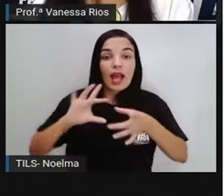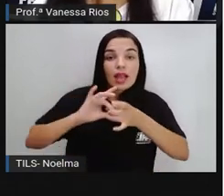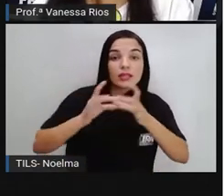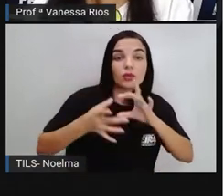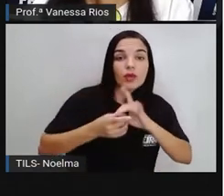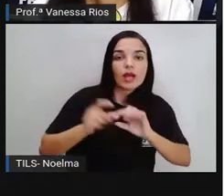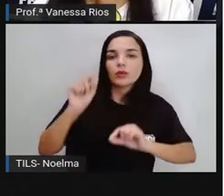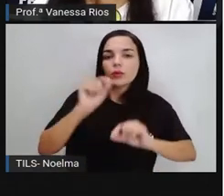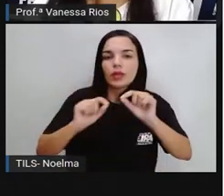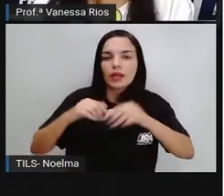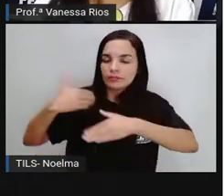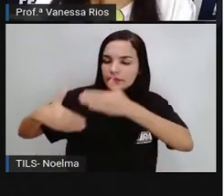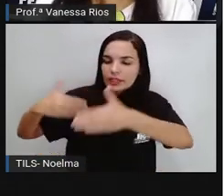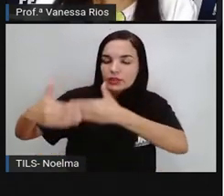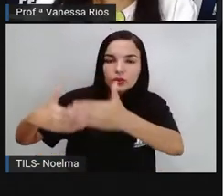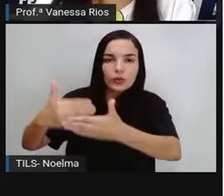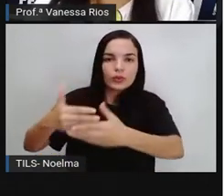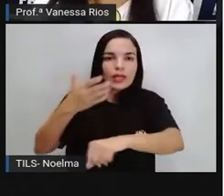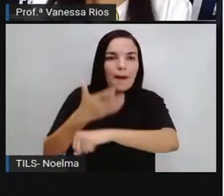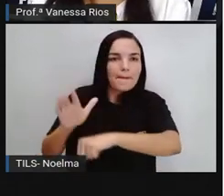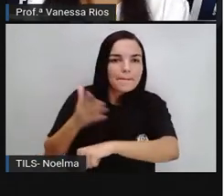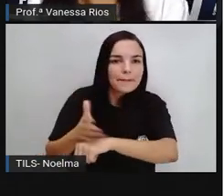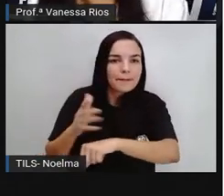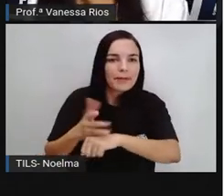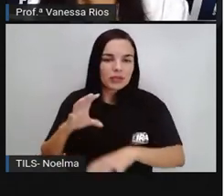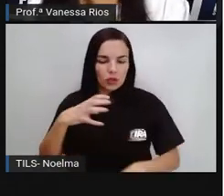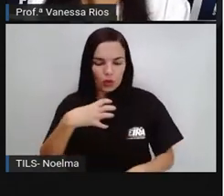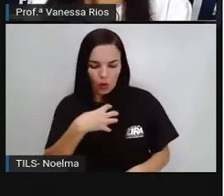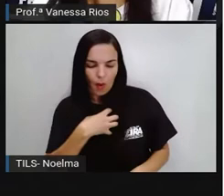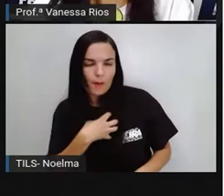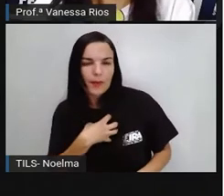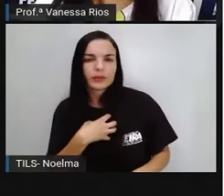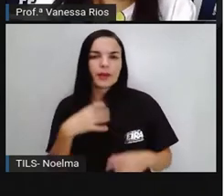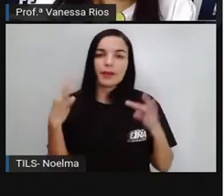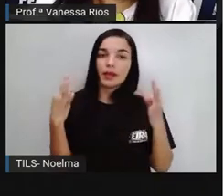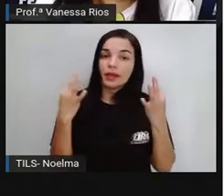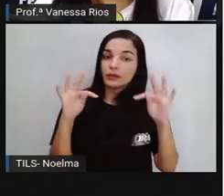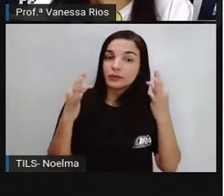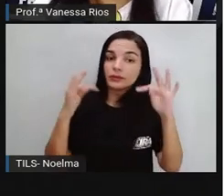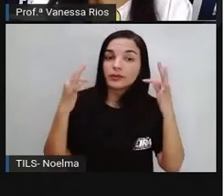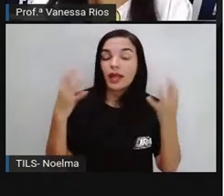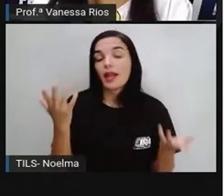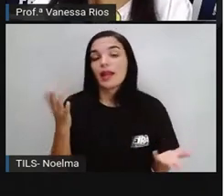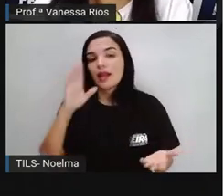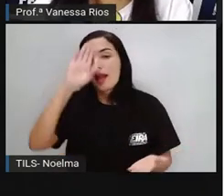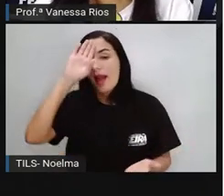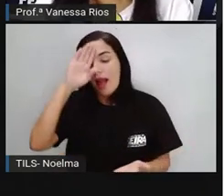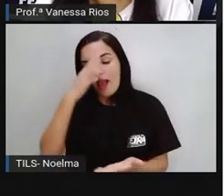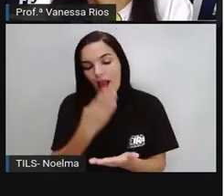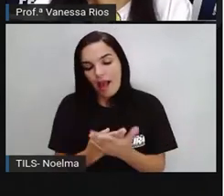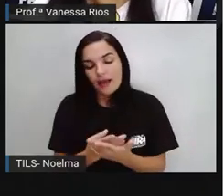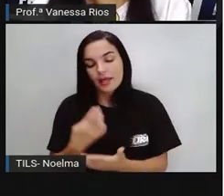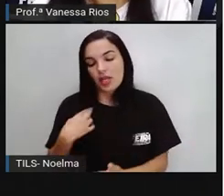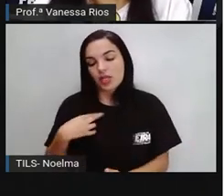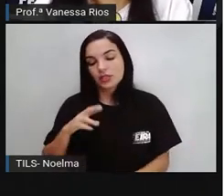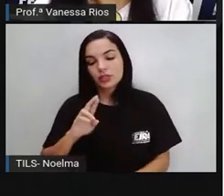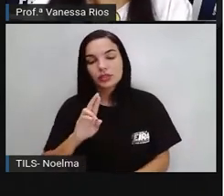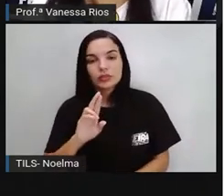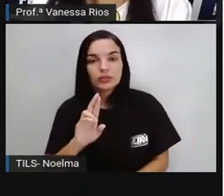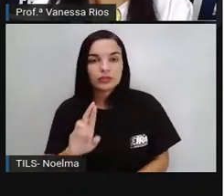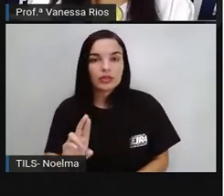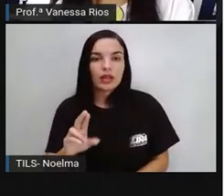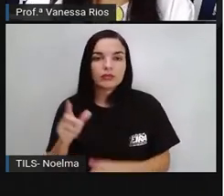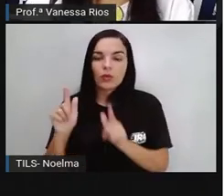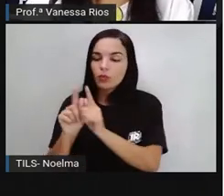intimamente relacionados com as tradições, as práticas, os comportamentos, as técnicas e crenças